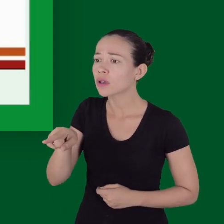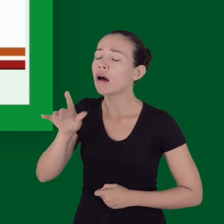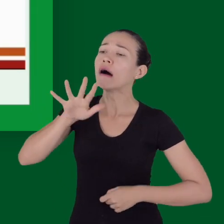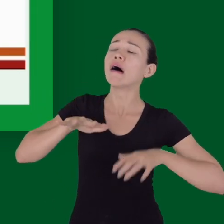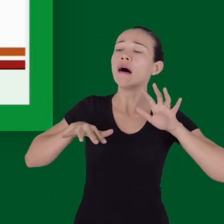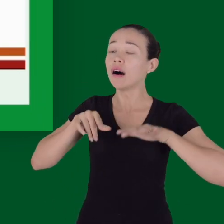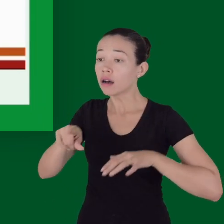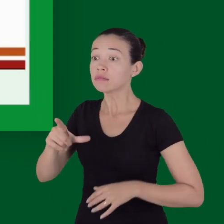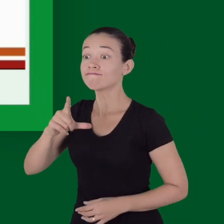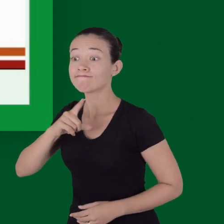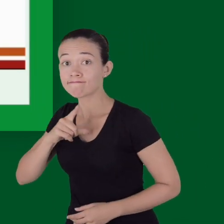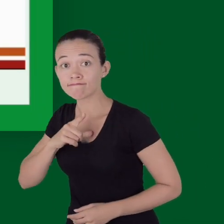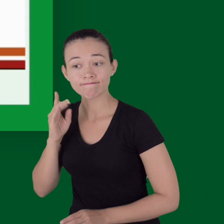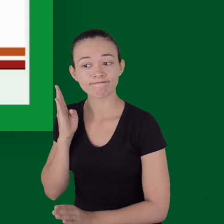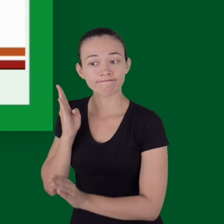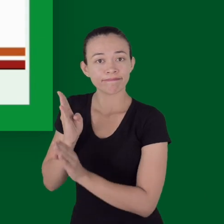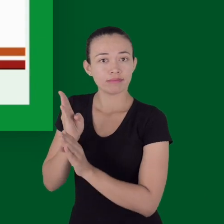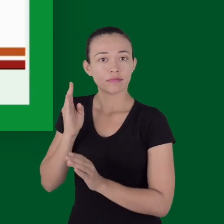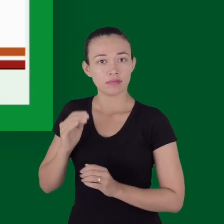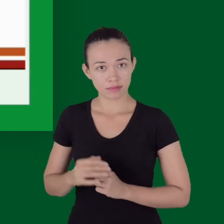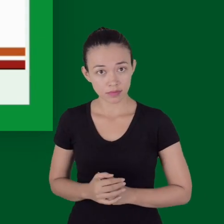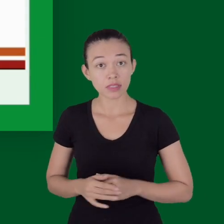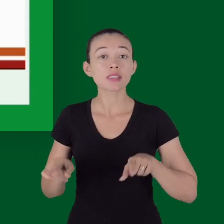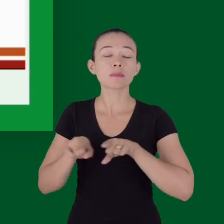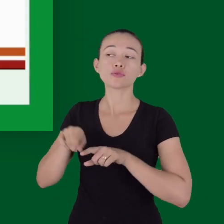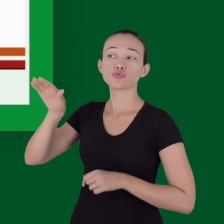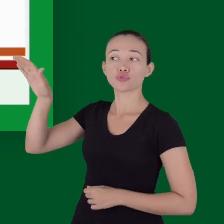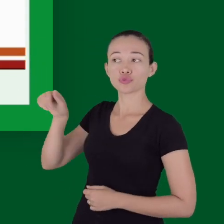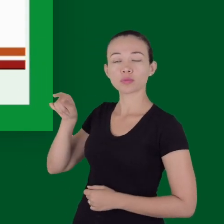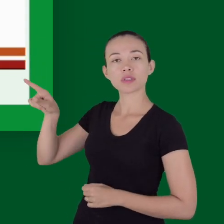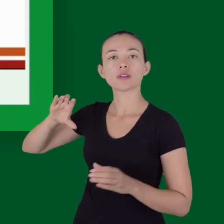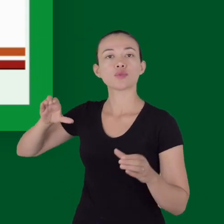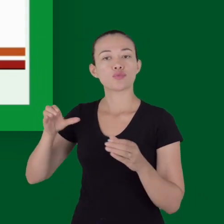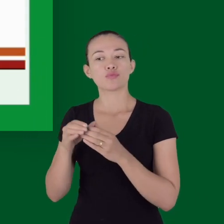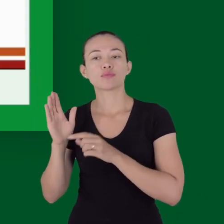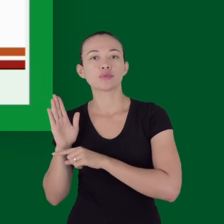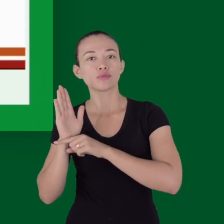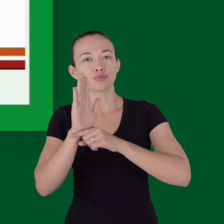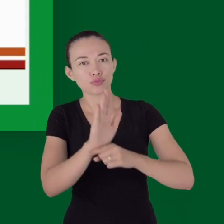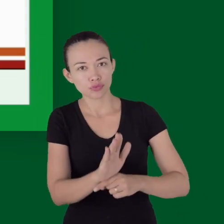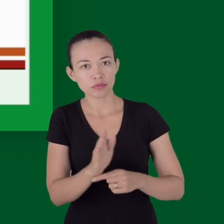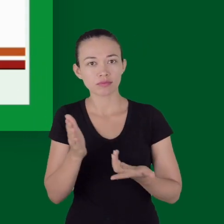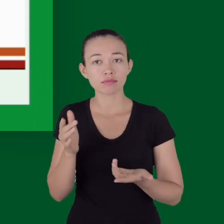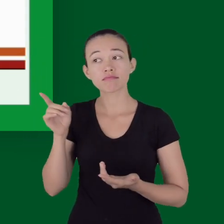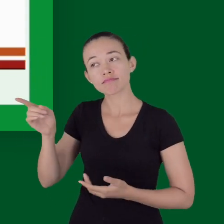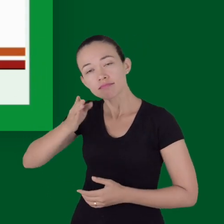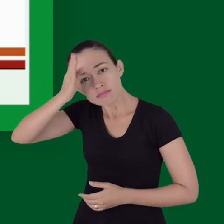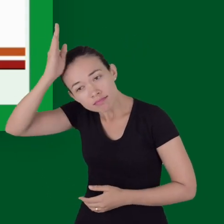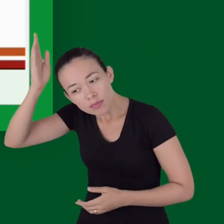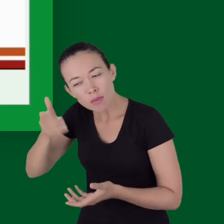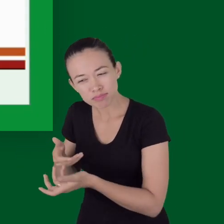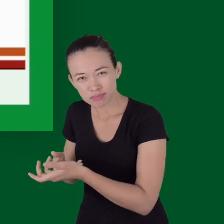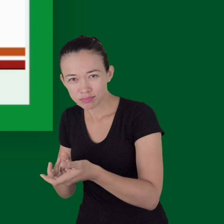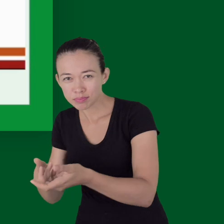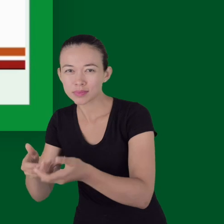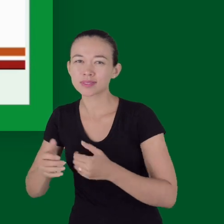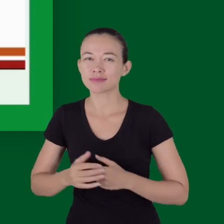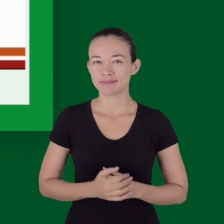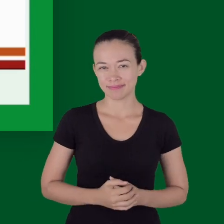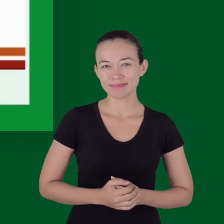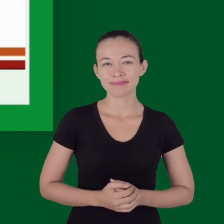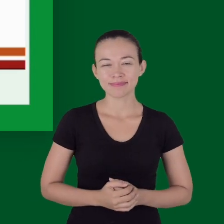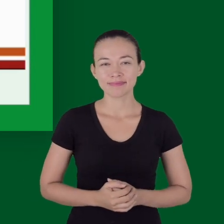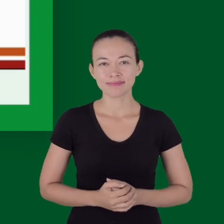reconhecimento da vítima de afogamento, ao acionamento do serviço de emergência, do